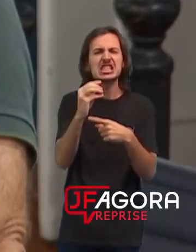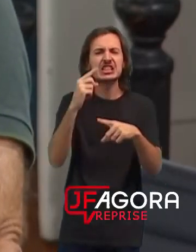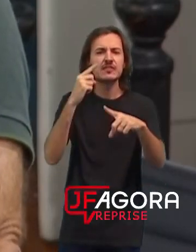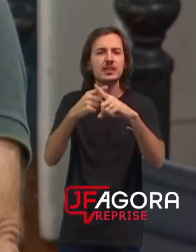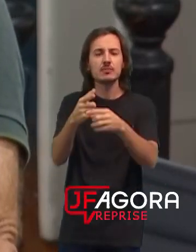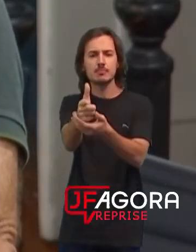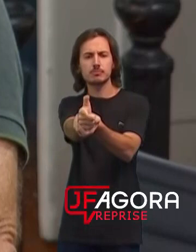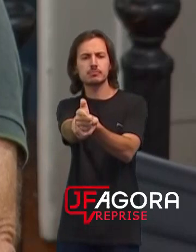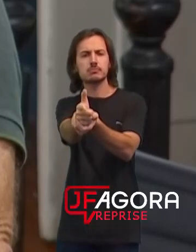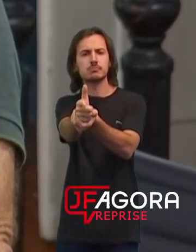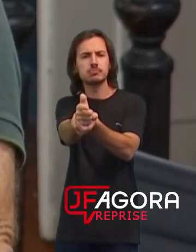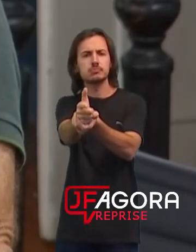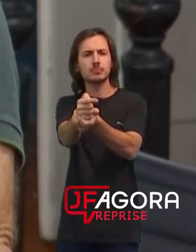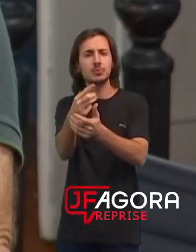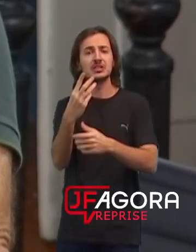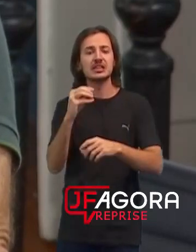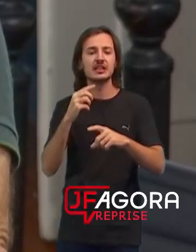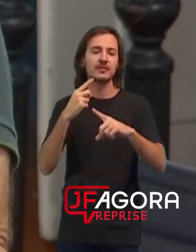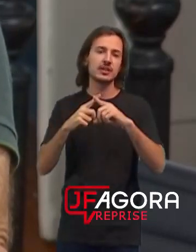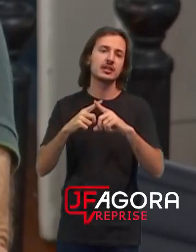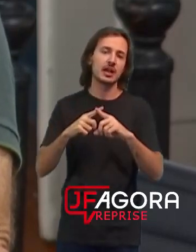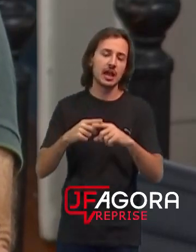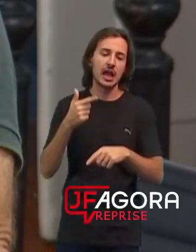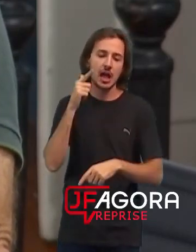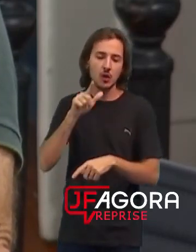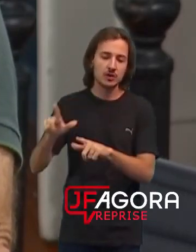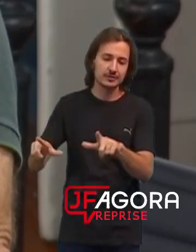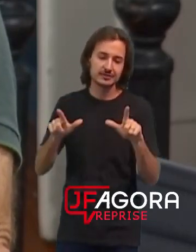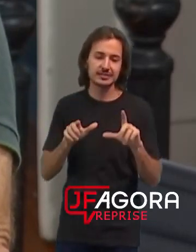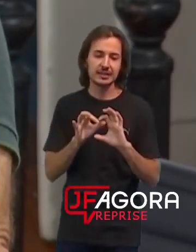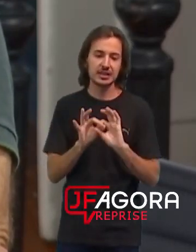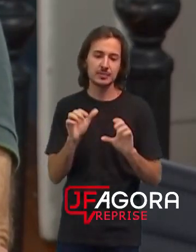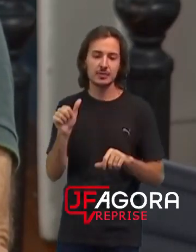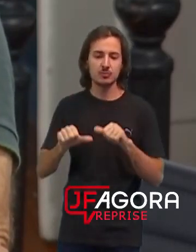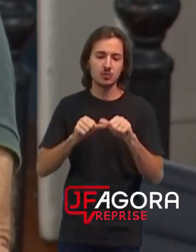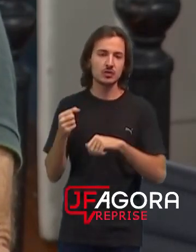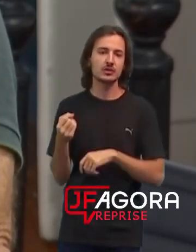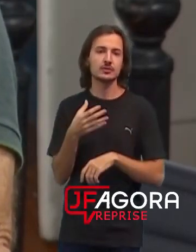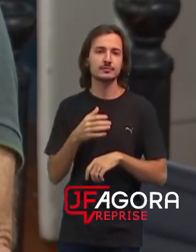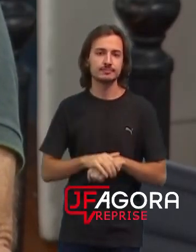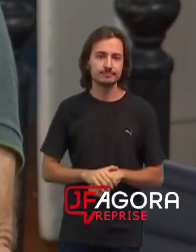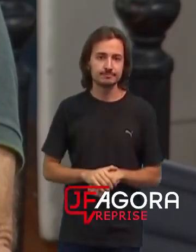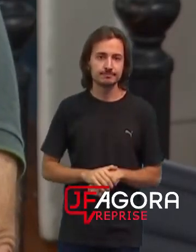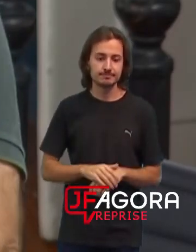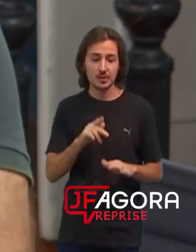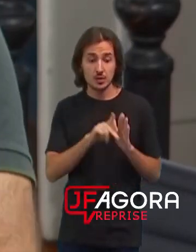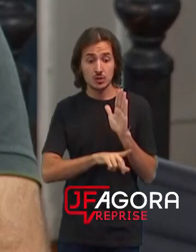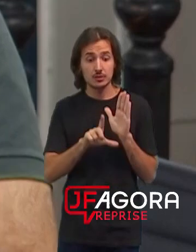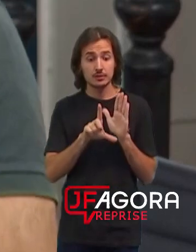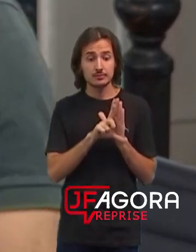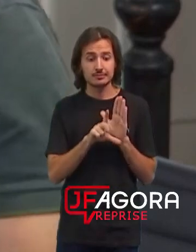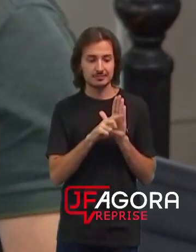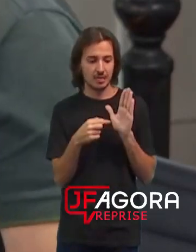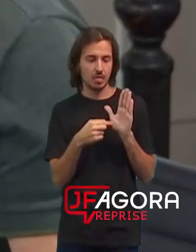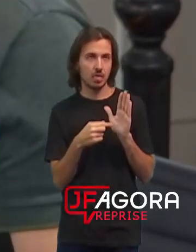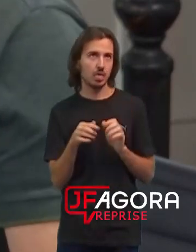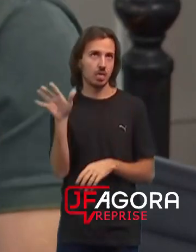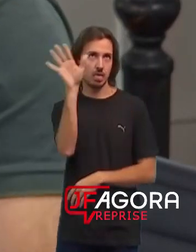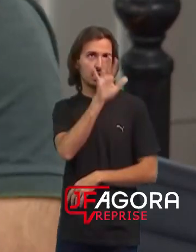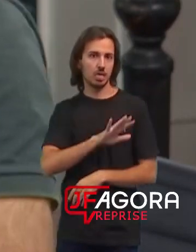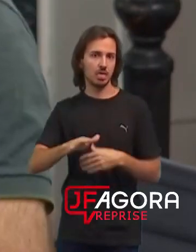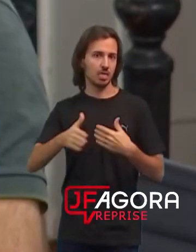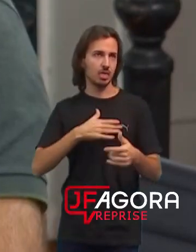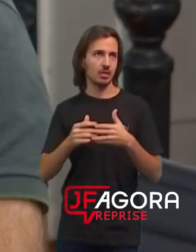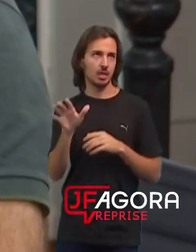renovar o porte de arma. Então, assim, um projeto de lei que generaliza tudo, põe todo mundo no